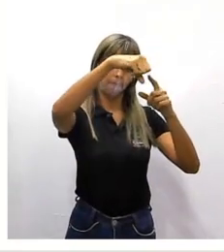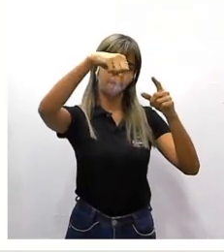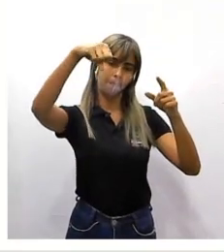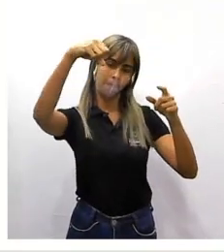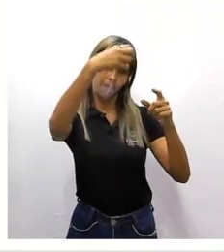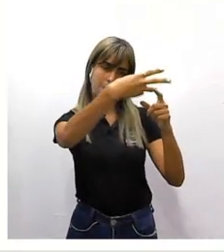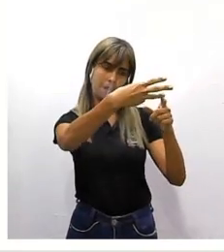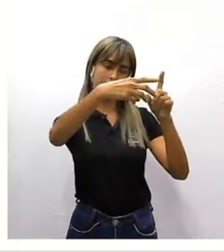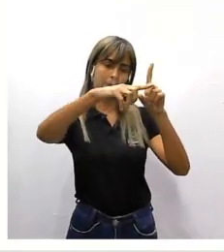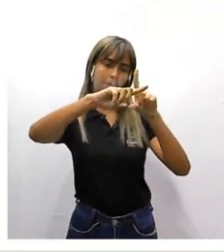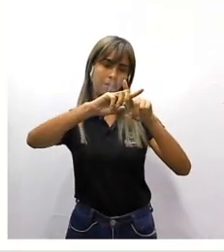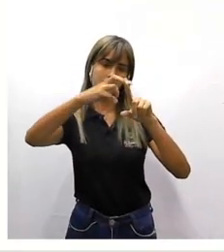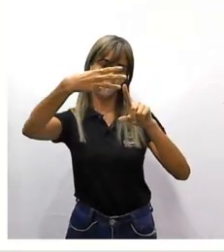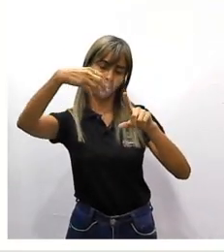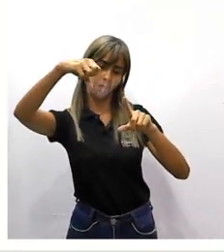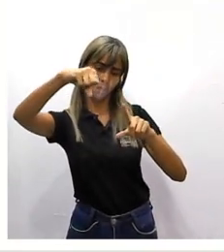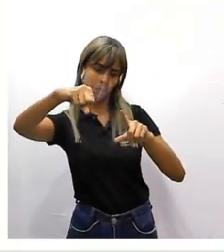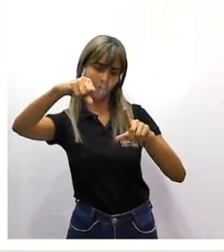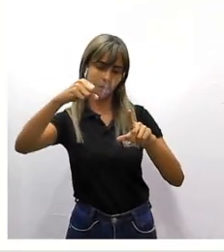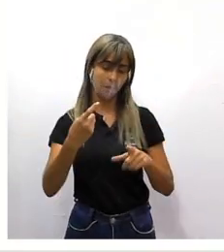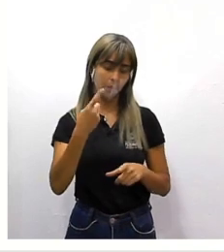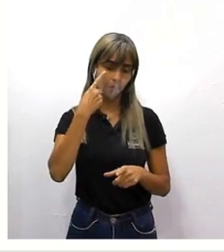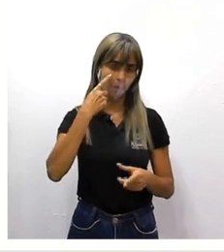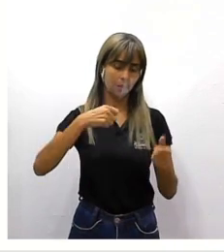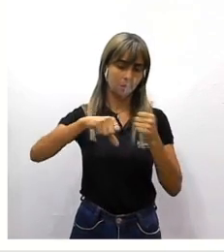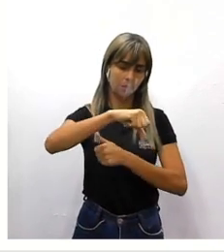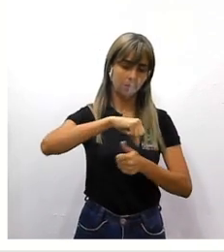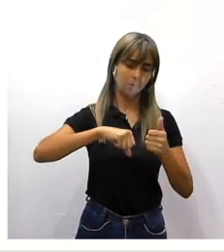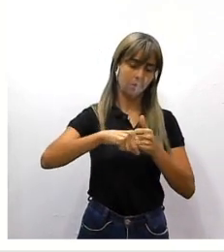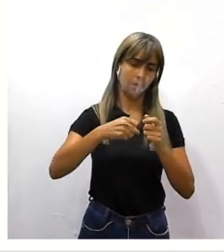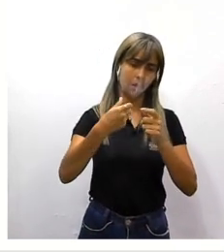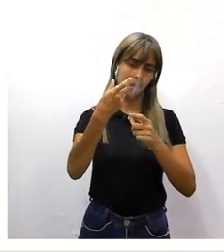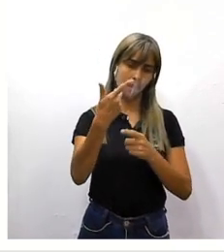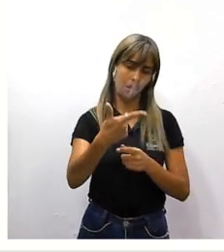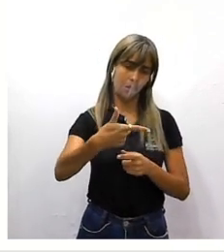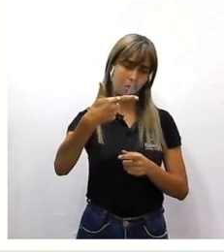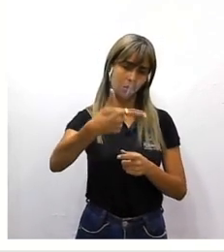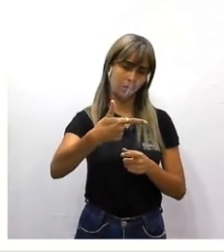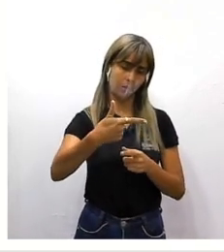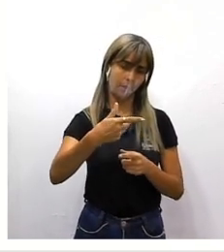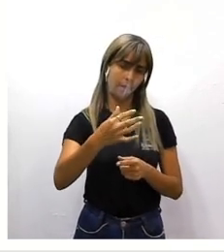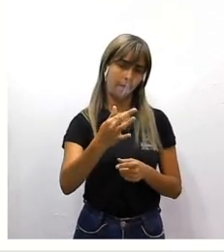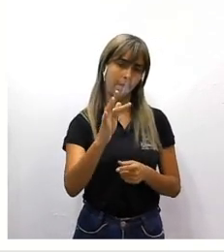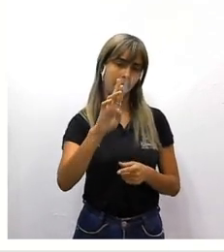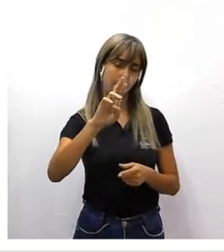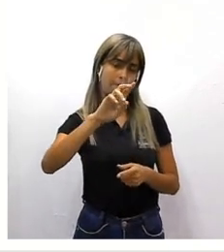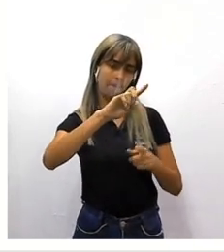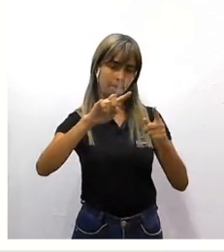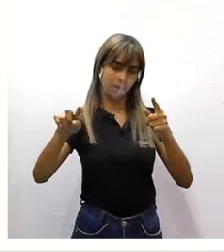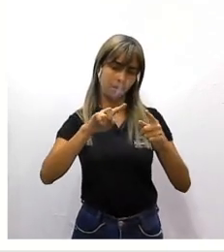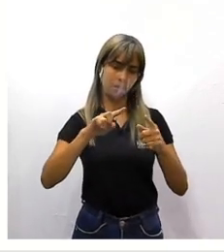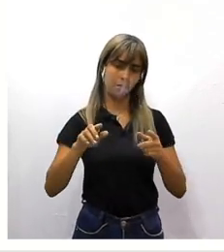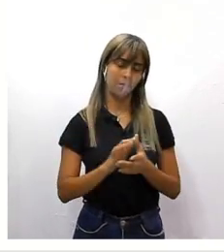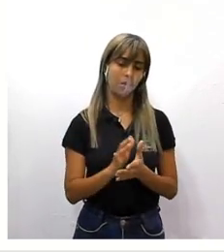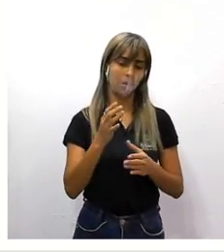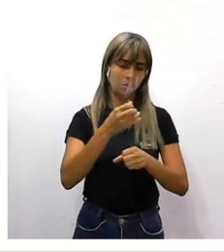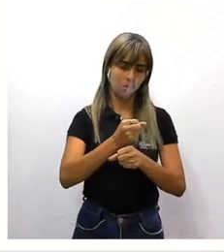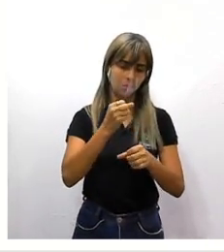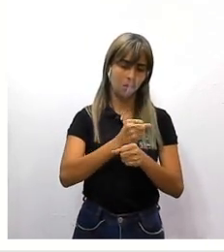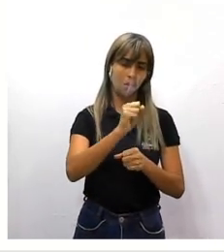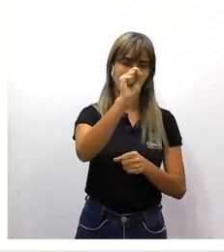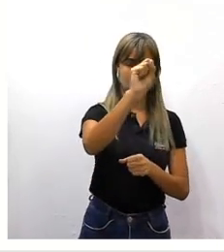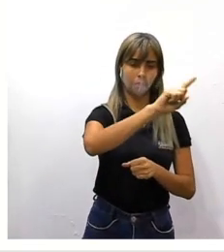9. Então, vê que a gente transformou em 2 frações equivalentes. Então, a gente coloca agora a soma delas. 8